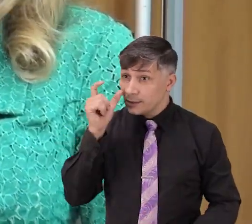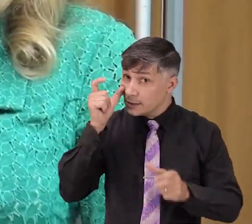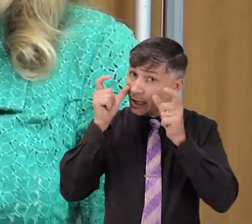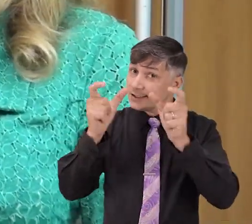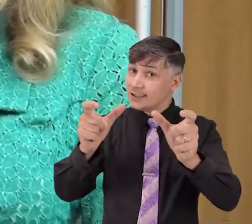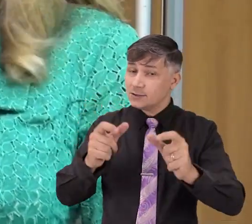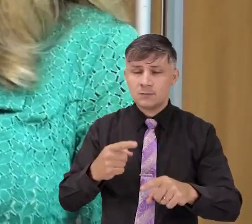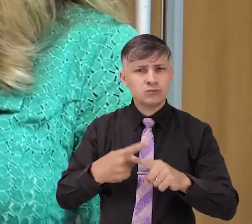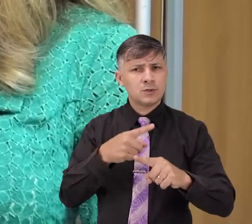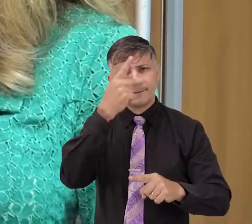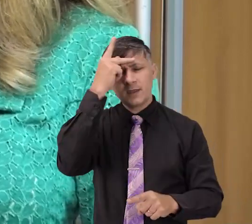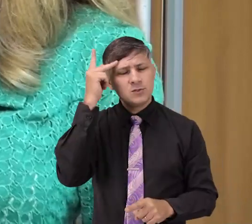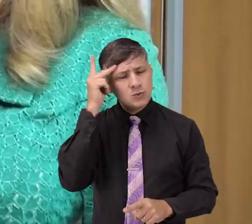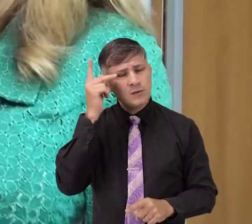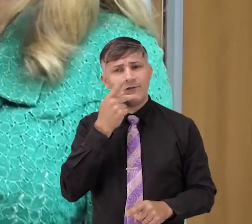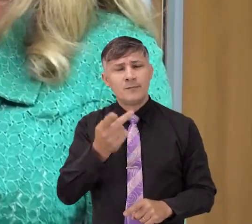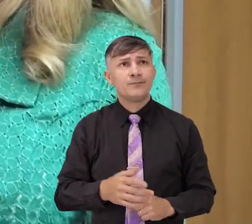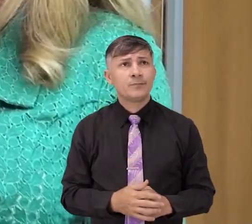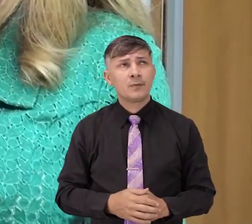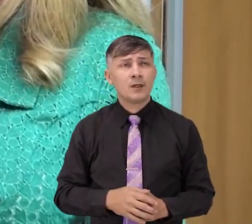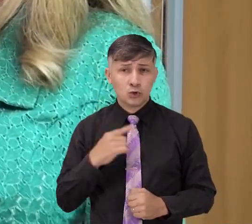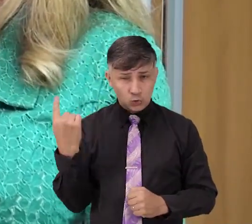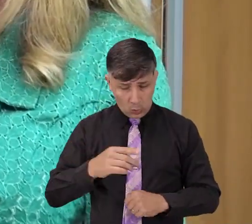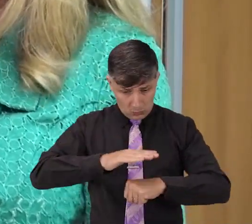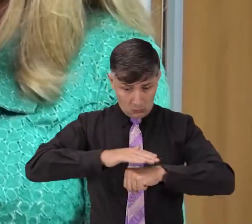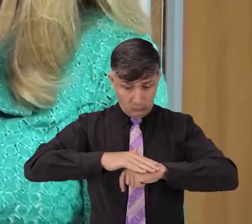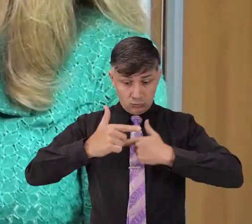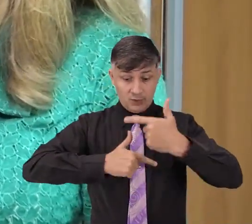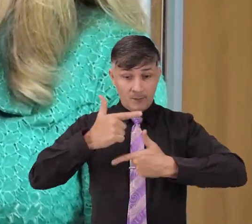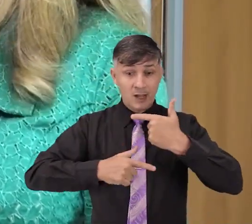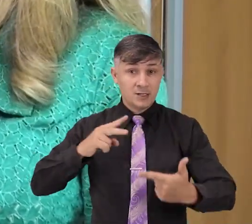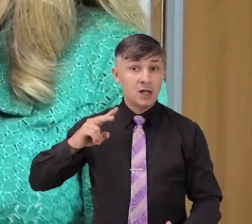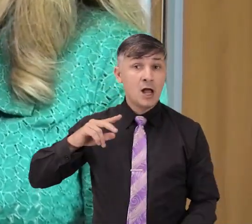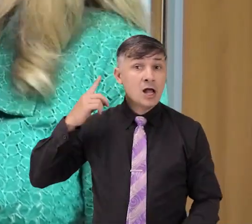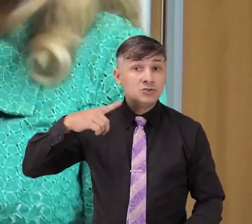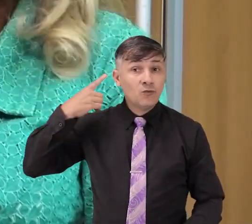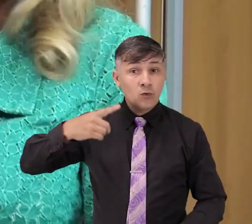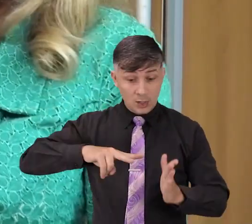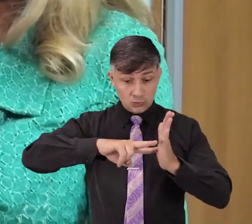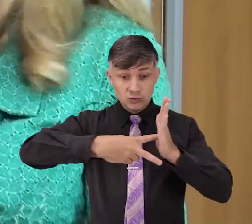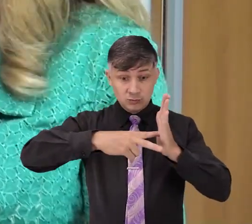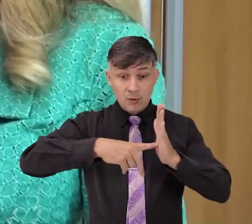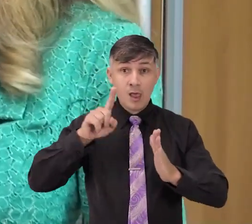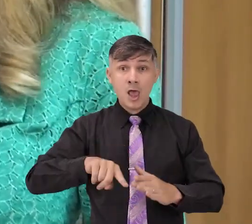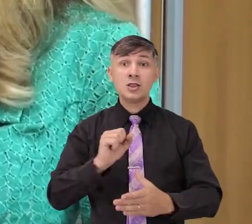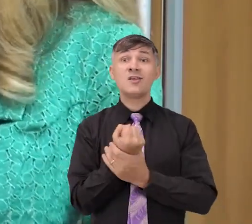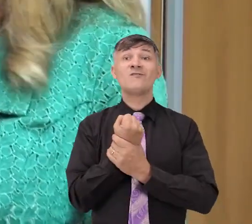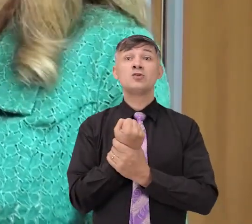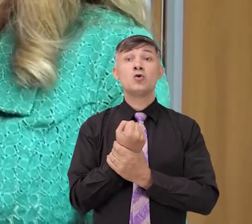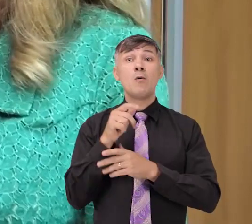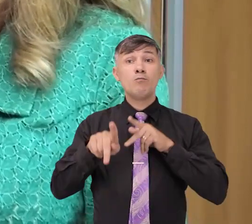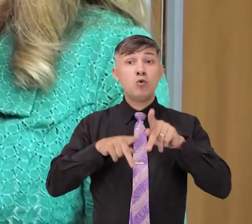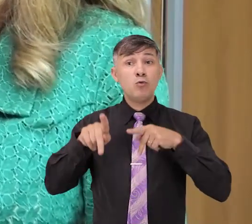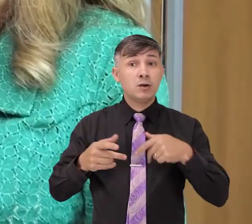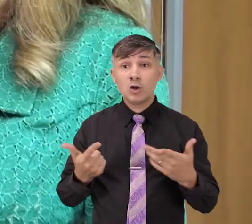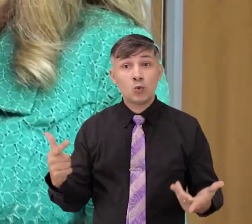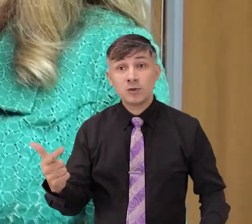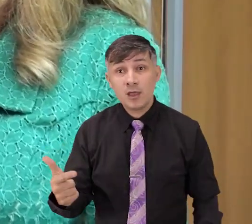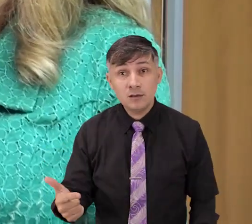interessante. As pessoas não sabem, nós fazemos o trabalho, advogado de sindicato faz o trabalho da defensoria, não tem defensoria